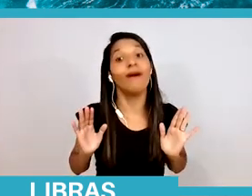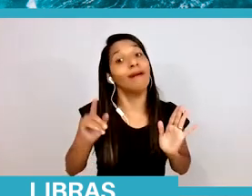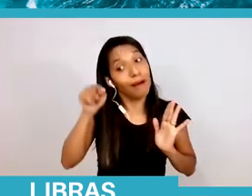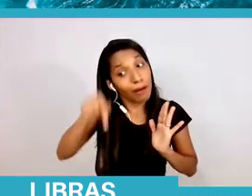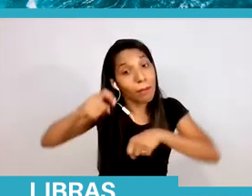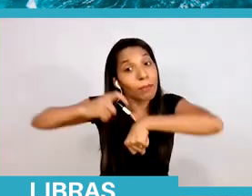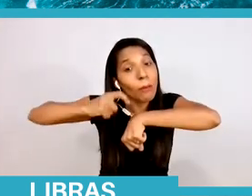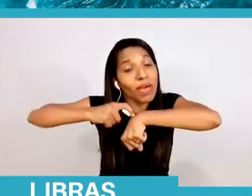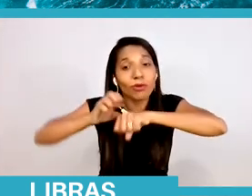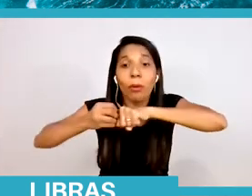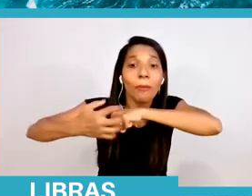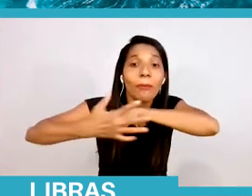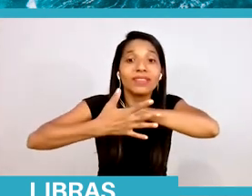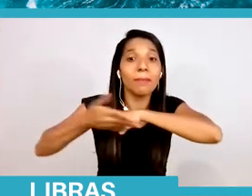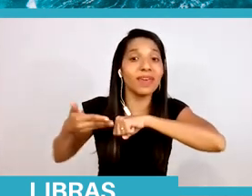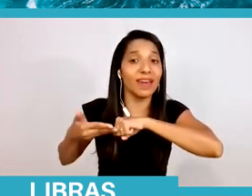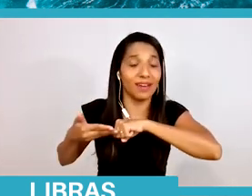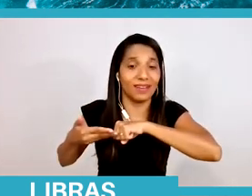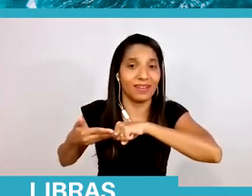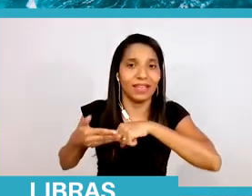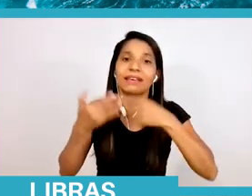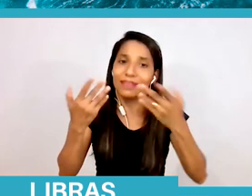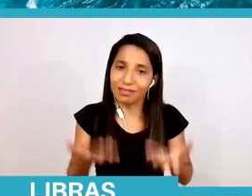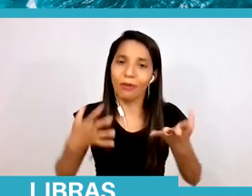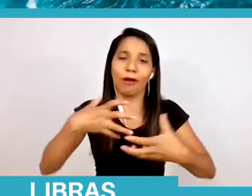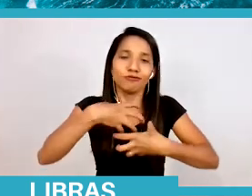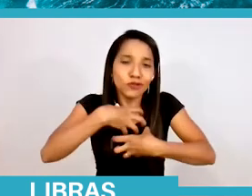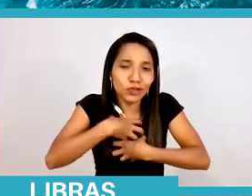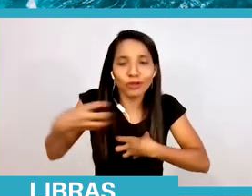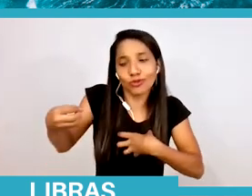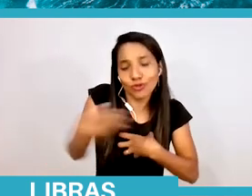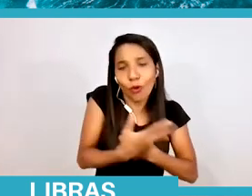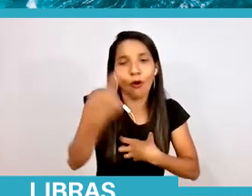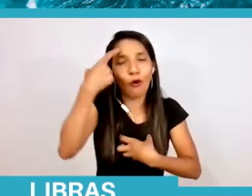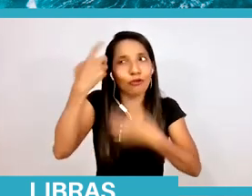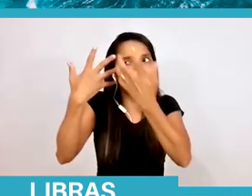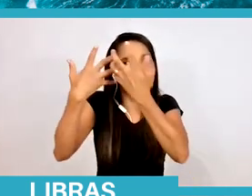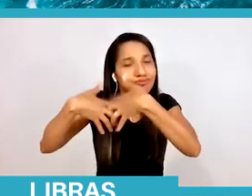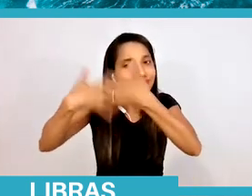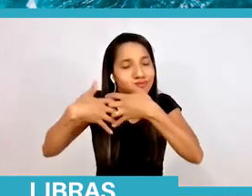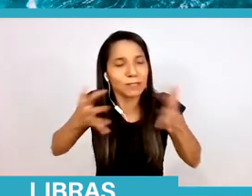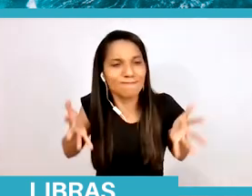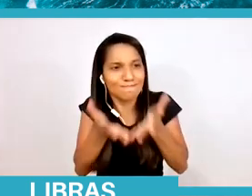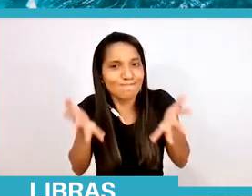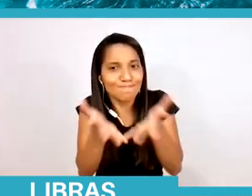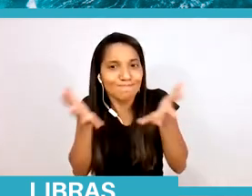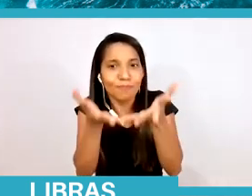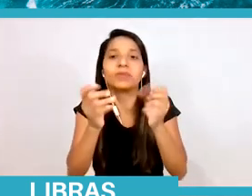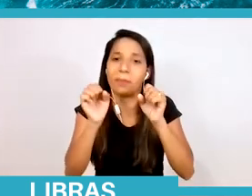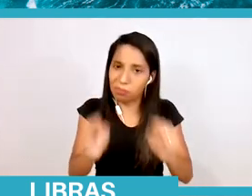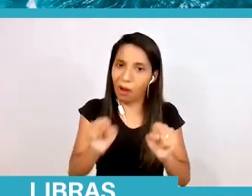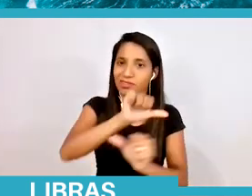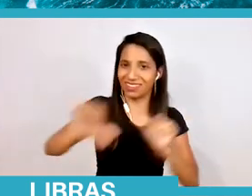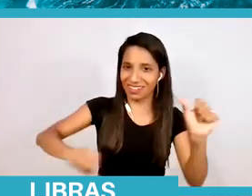a entender, né, essa forma de pensar que eu acredito que pode gerar aí muitos negócios de impacto para a nossa sociedade. Espero que vocês